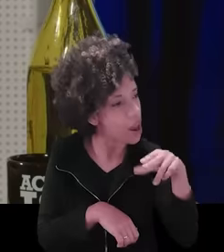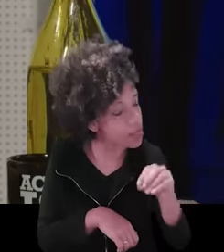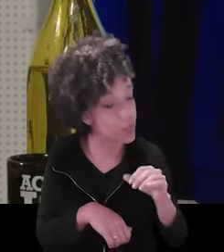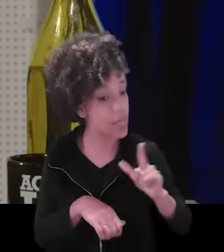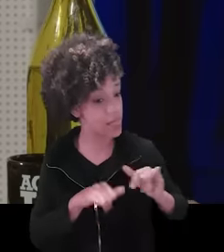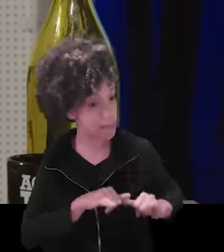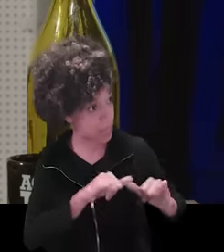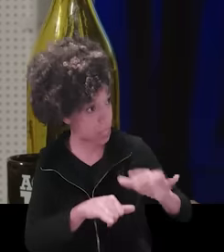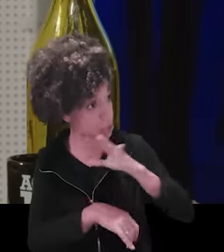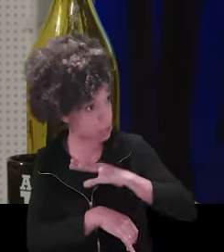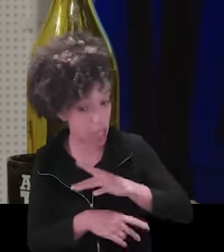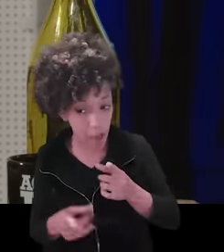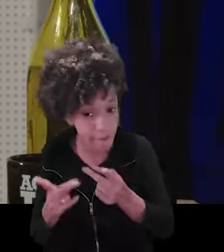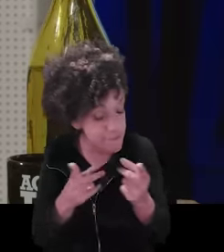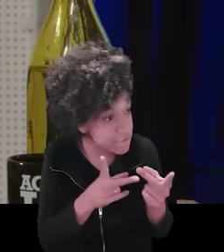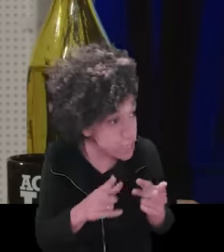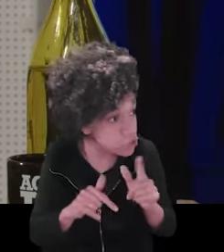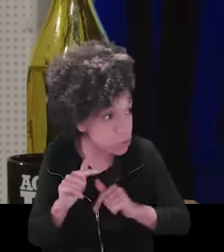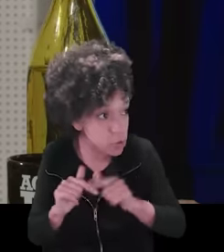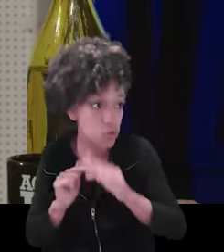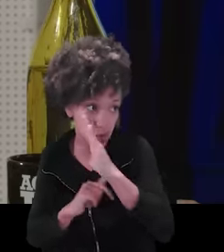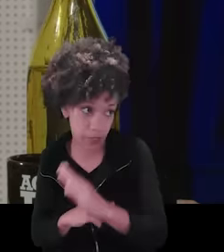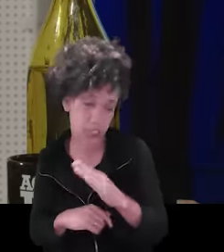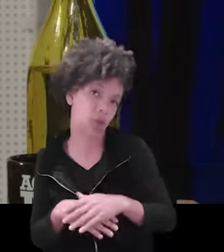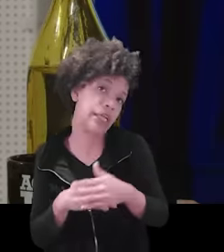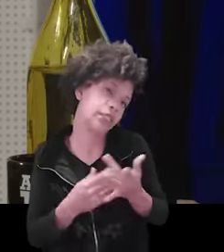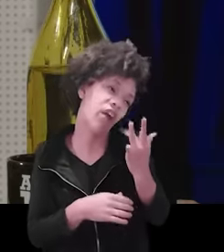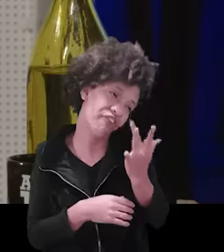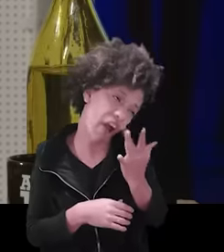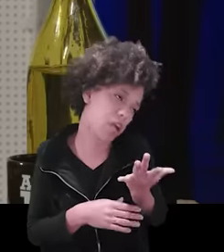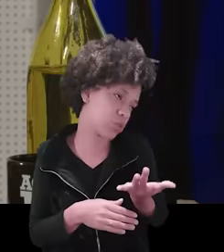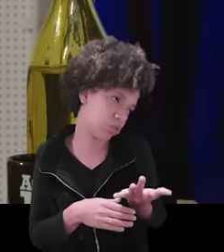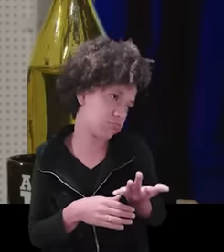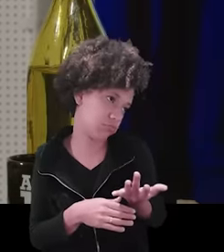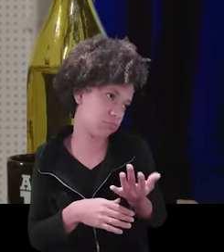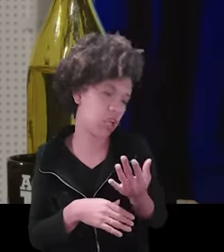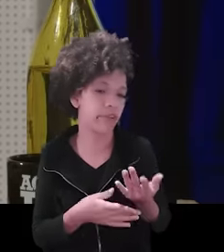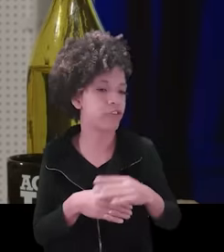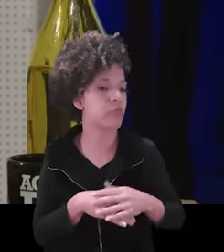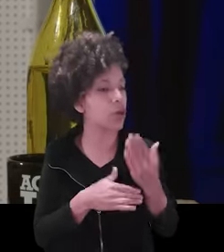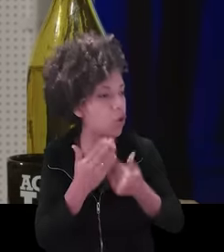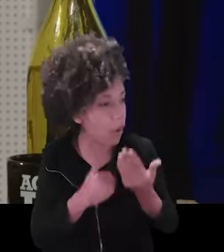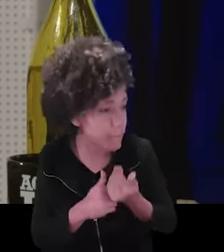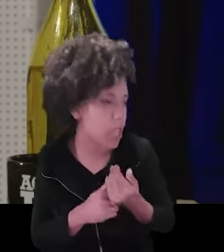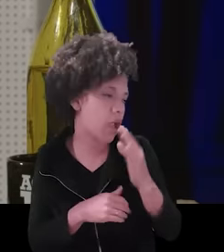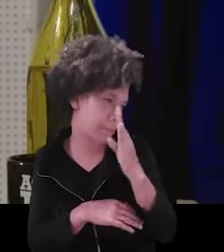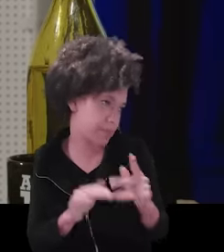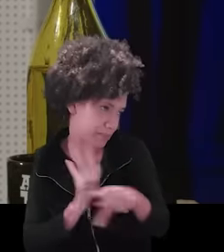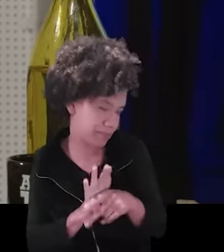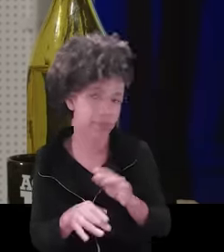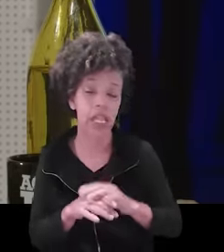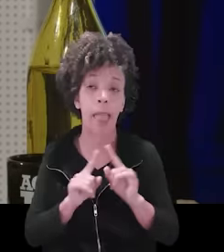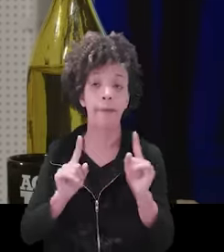assim tem mercados portugueses que vende muita coisa do Brasil não é muito mais fácil você tá lá e comer